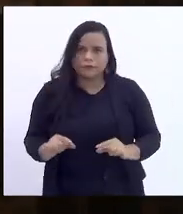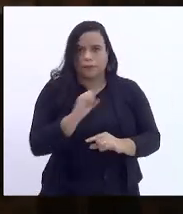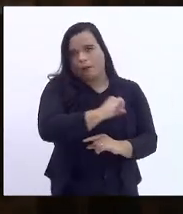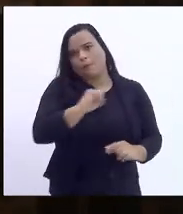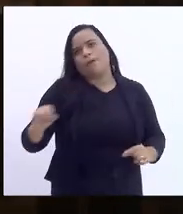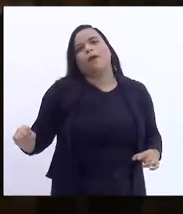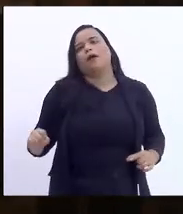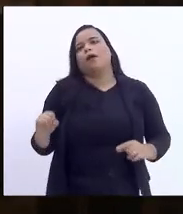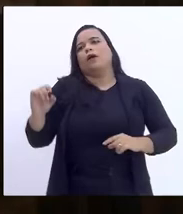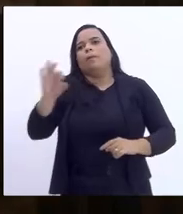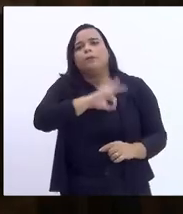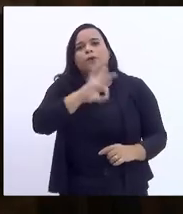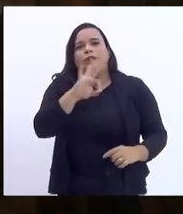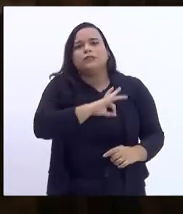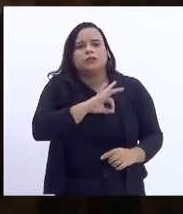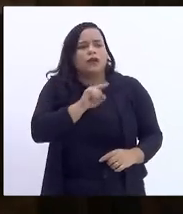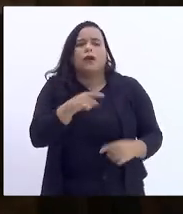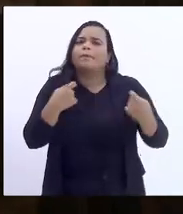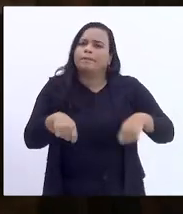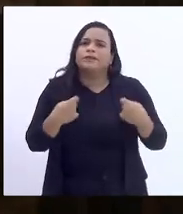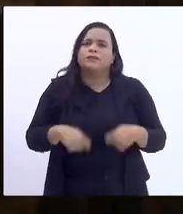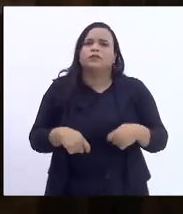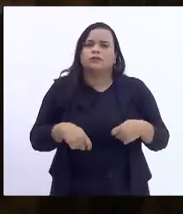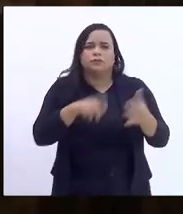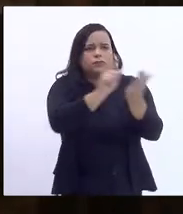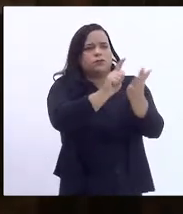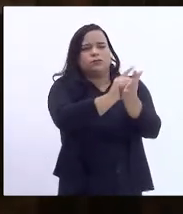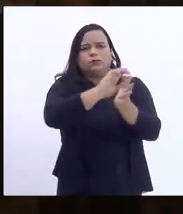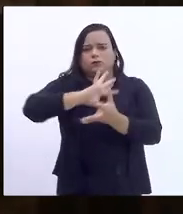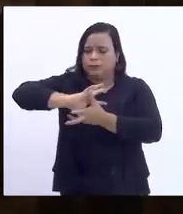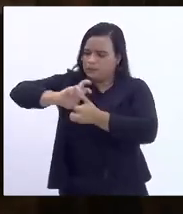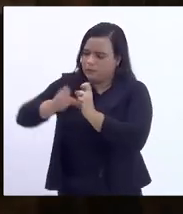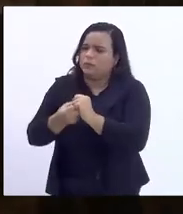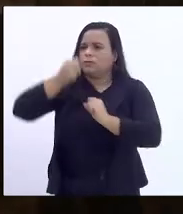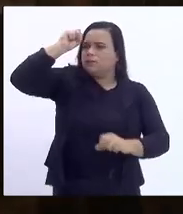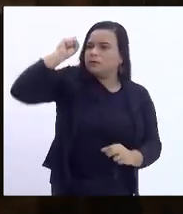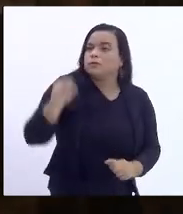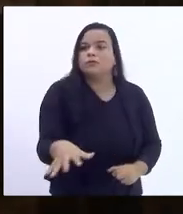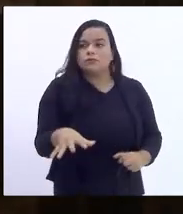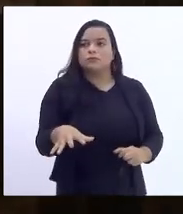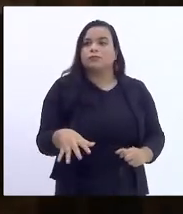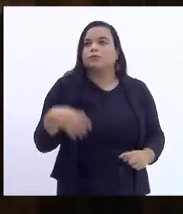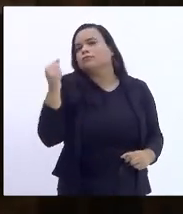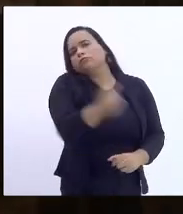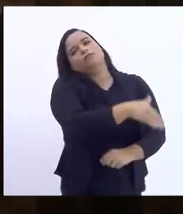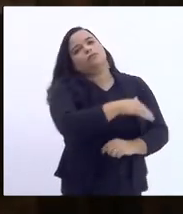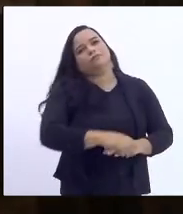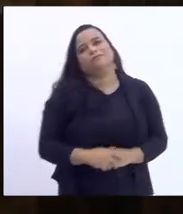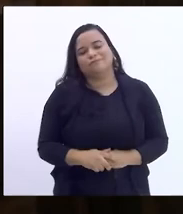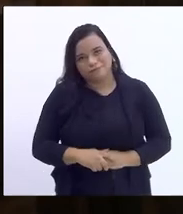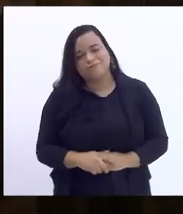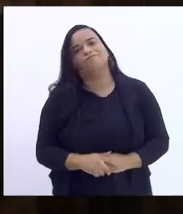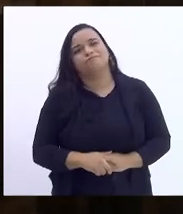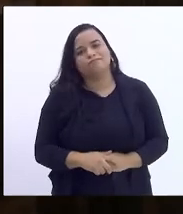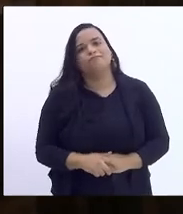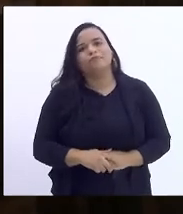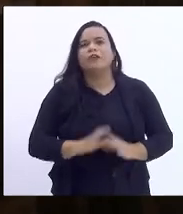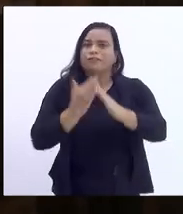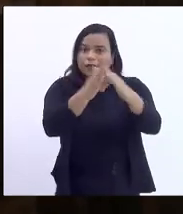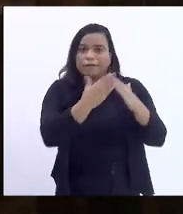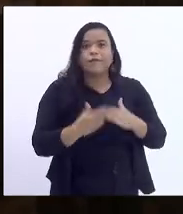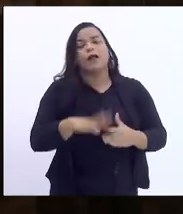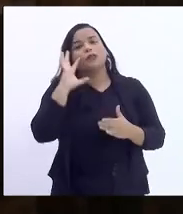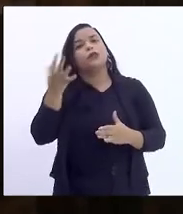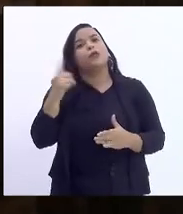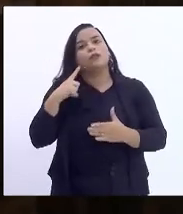Governador a gente tem que amassar e jogar no lixo não serve para nada não serve e as favelas P